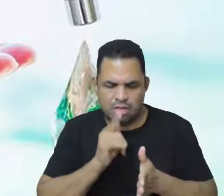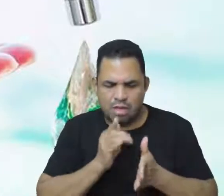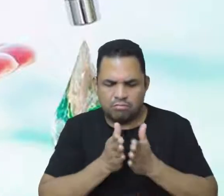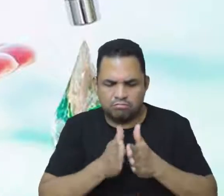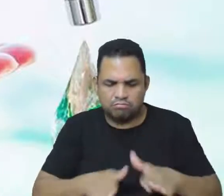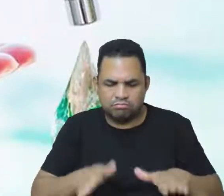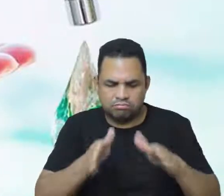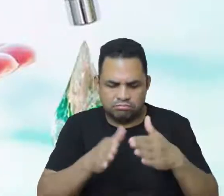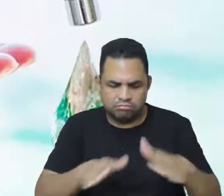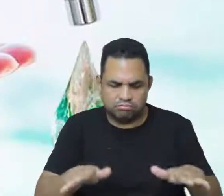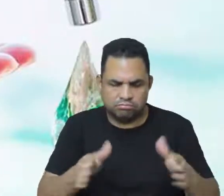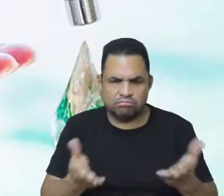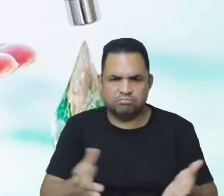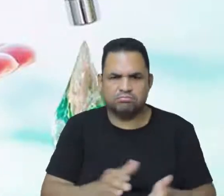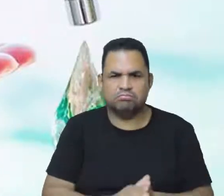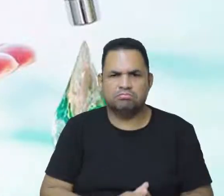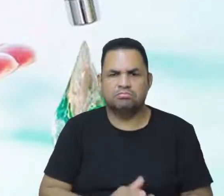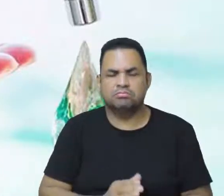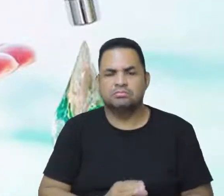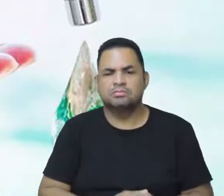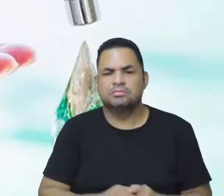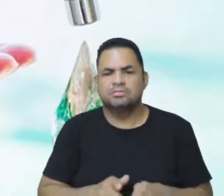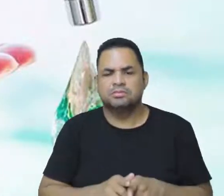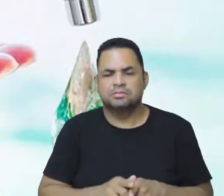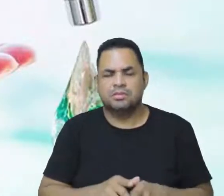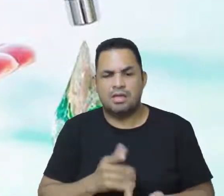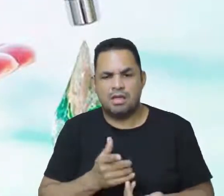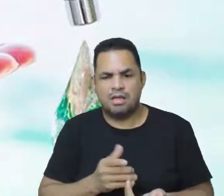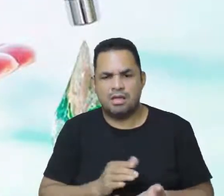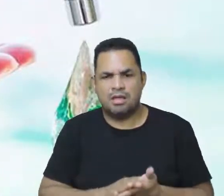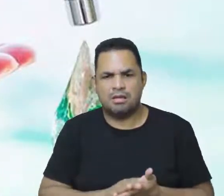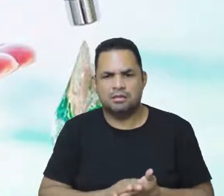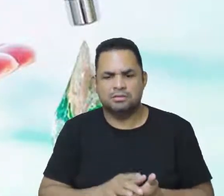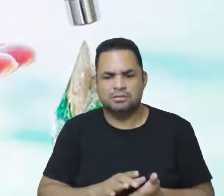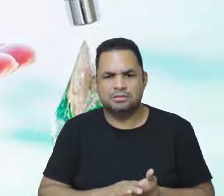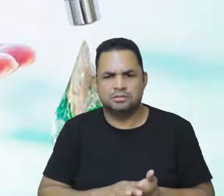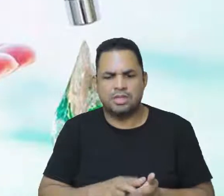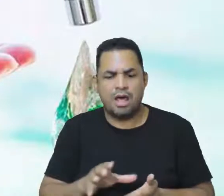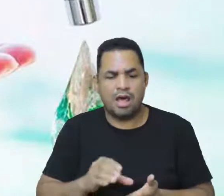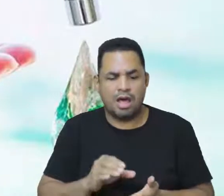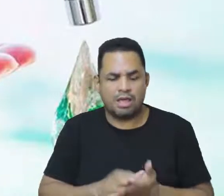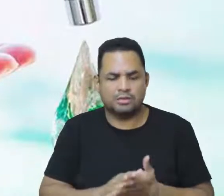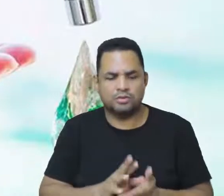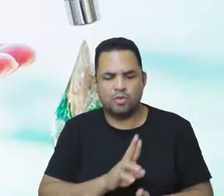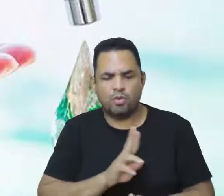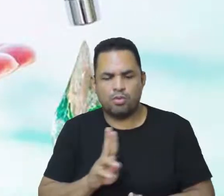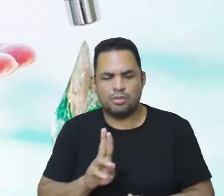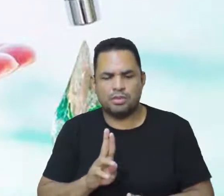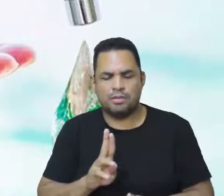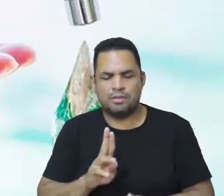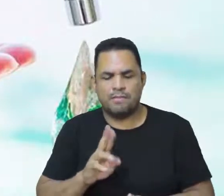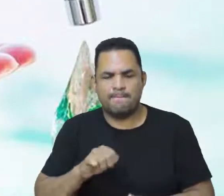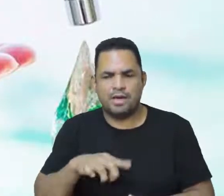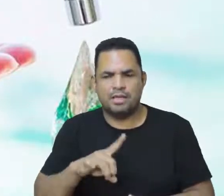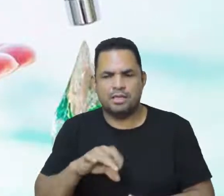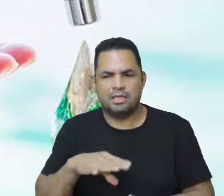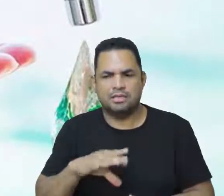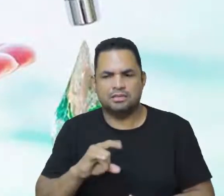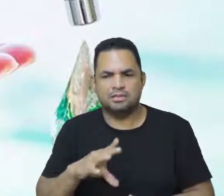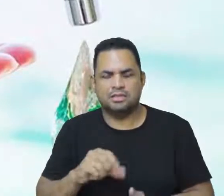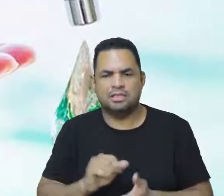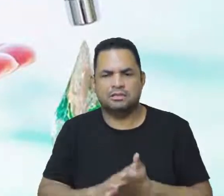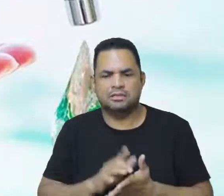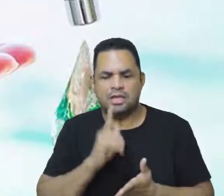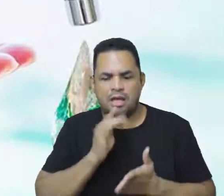oceanos. Portanto, essa rede de drenagem recebe o nome aí de mananciais. São em rios, eles